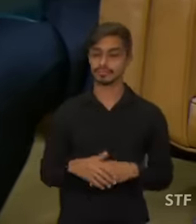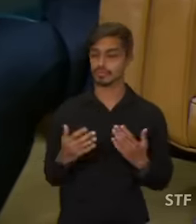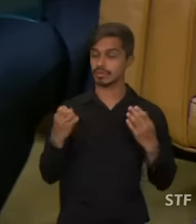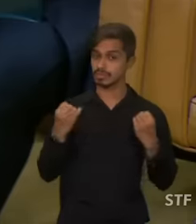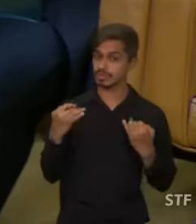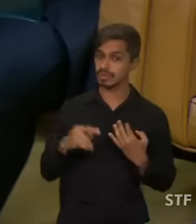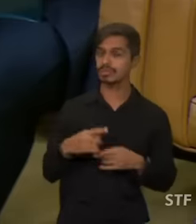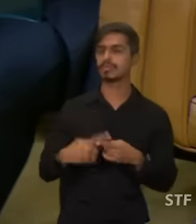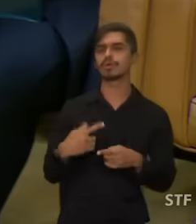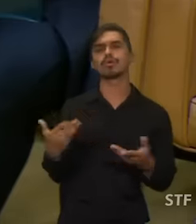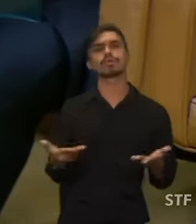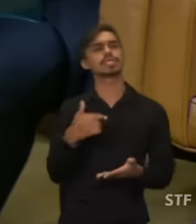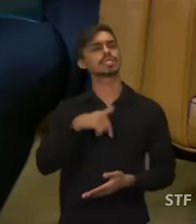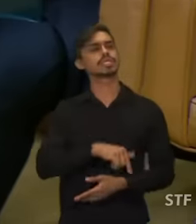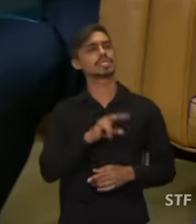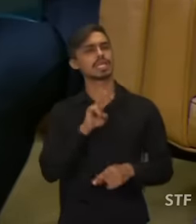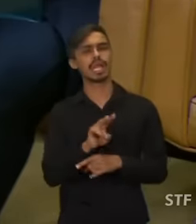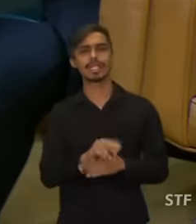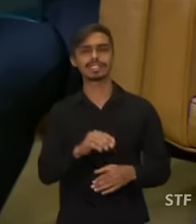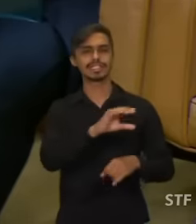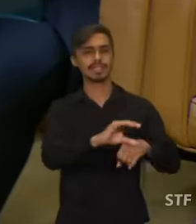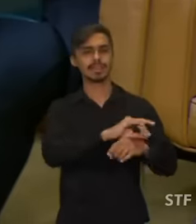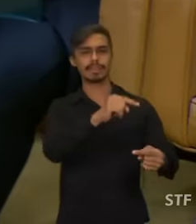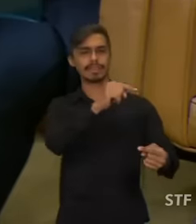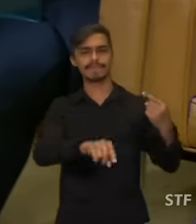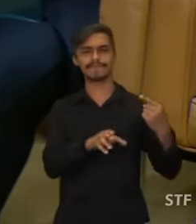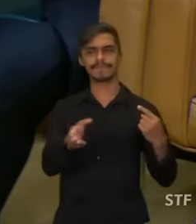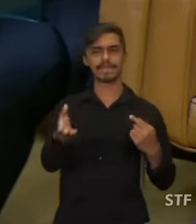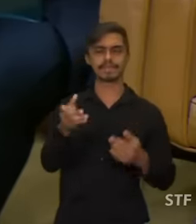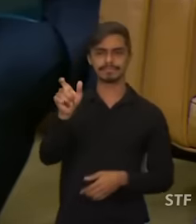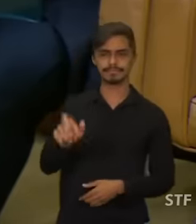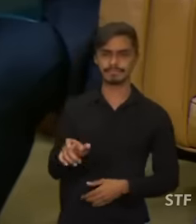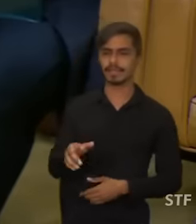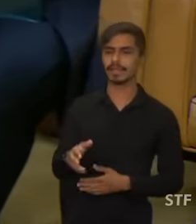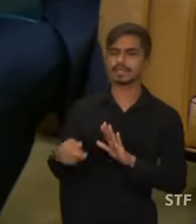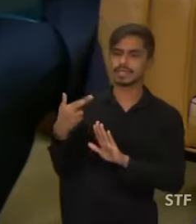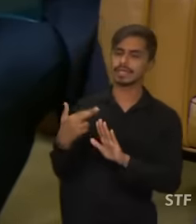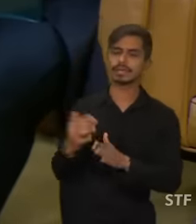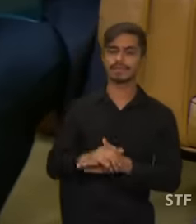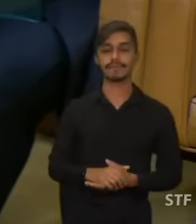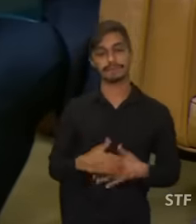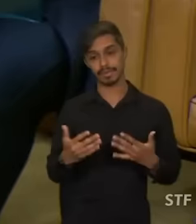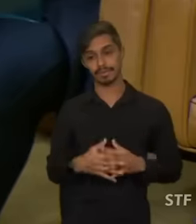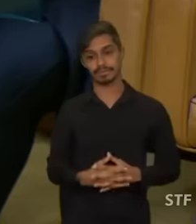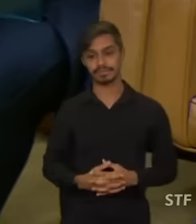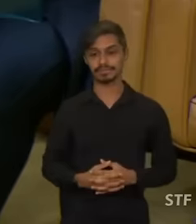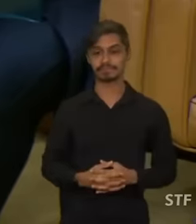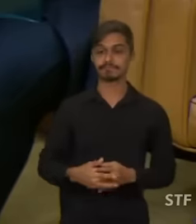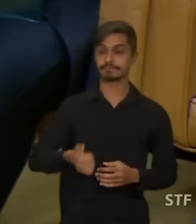por que estamos aqui hoje, então, defendendo a inconstitucionalidade da referida resolução? Tá? Bom, primeiro